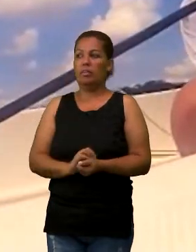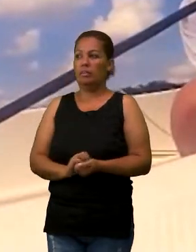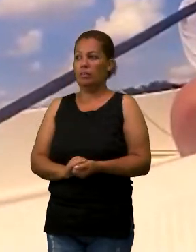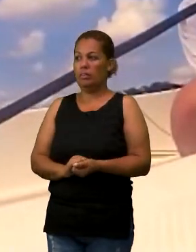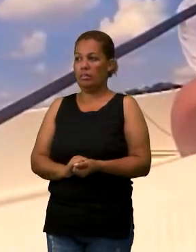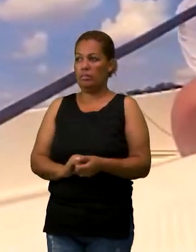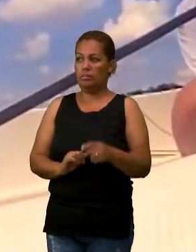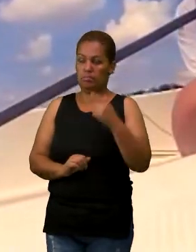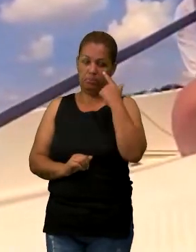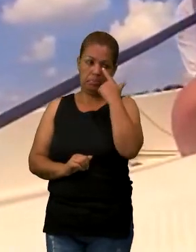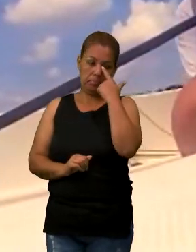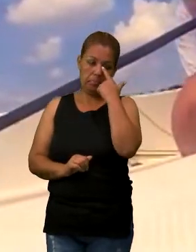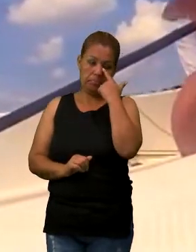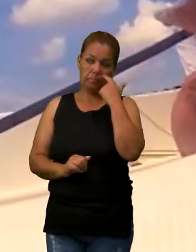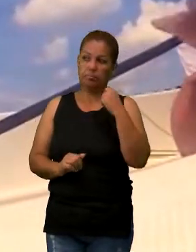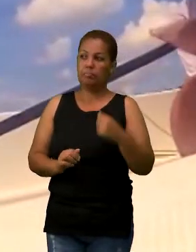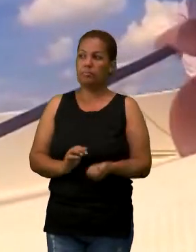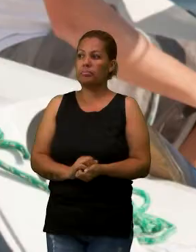é